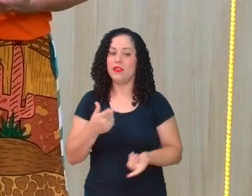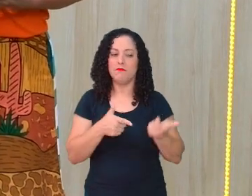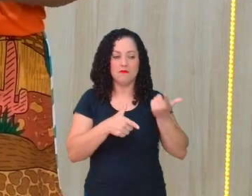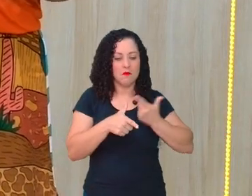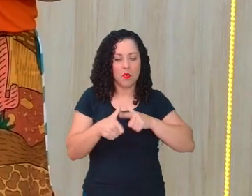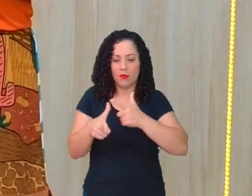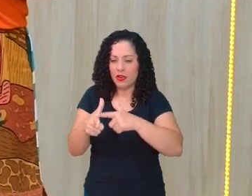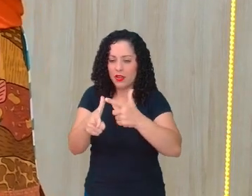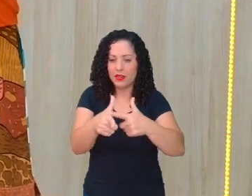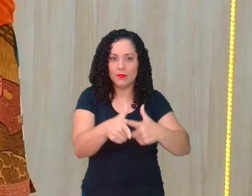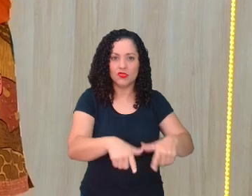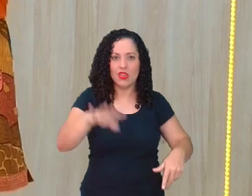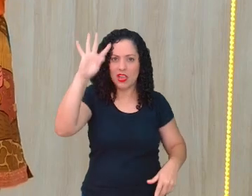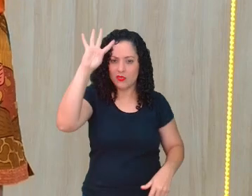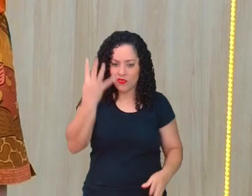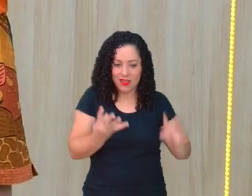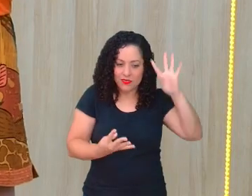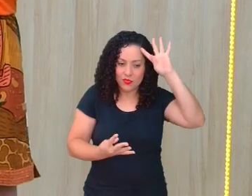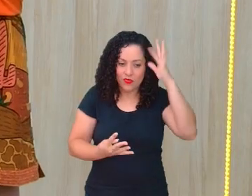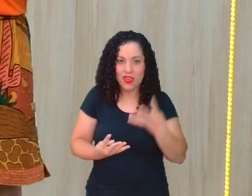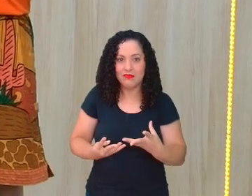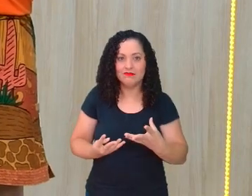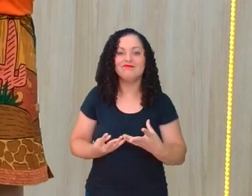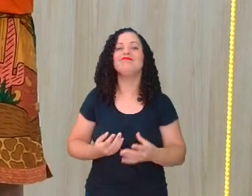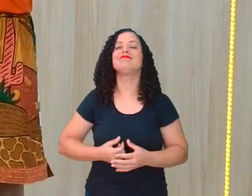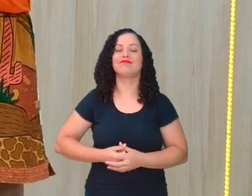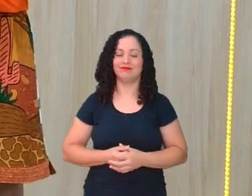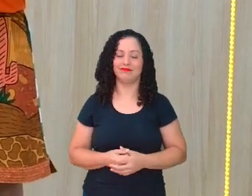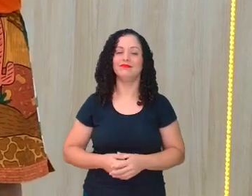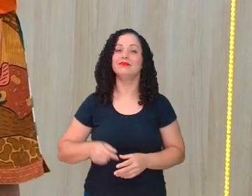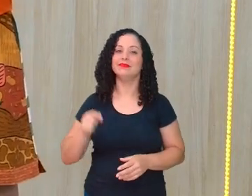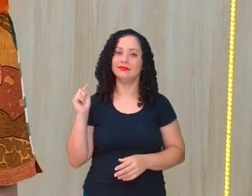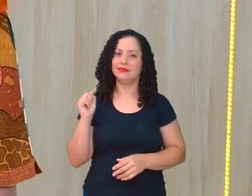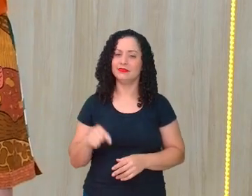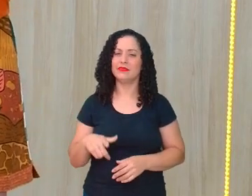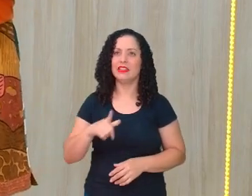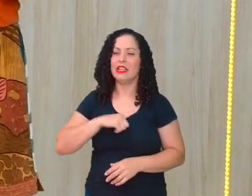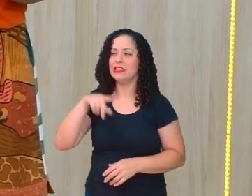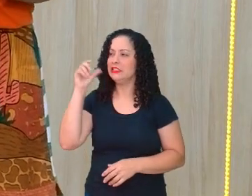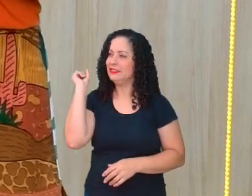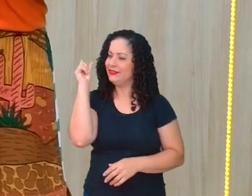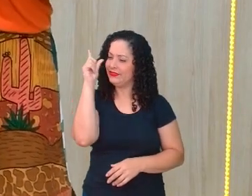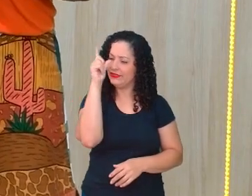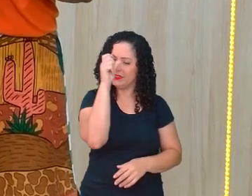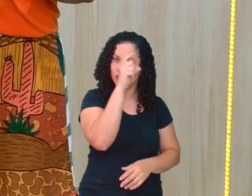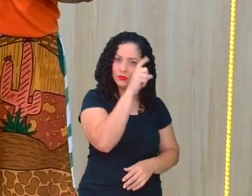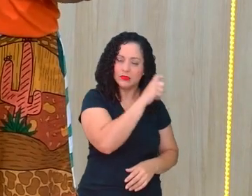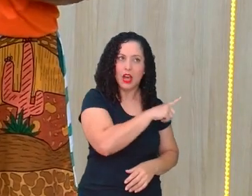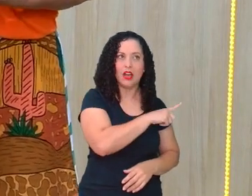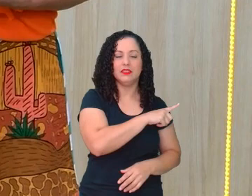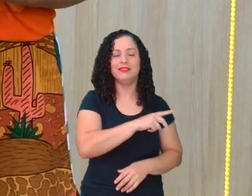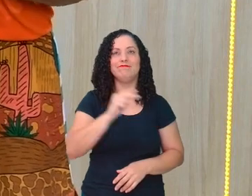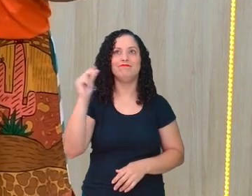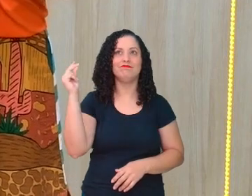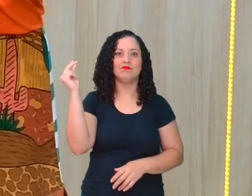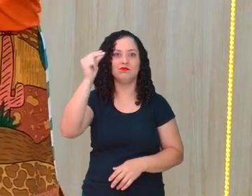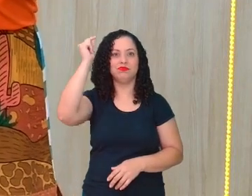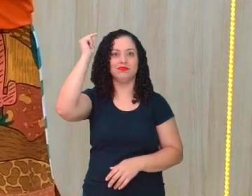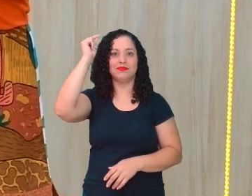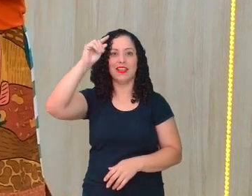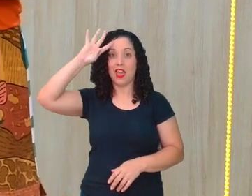problemas. Essa que é a grande história da criatividade. É surgir uma dificuldade e você ser capaz